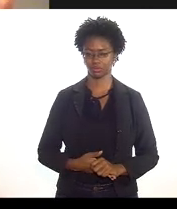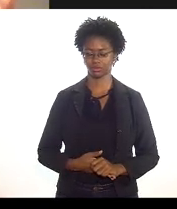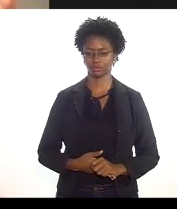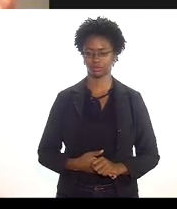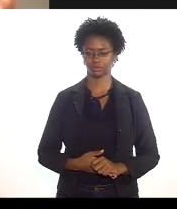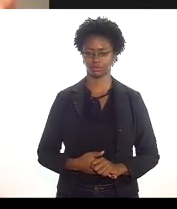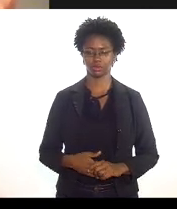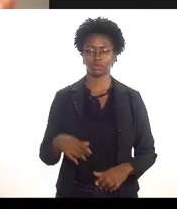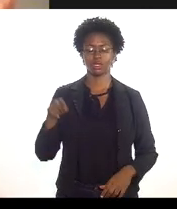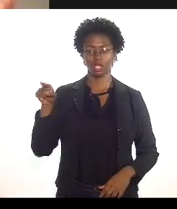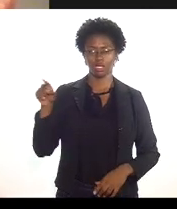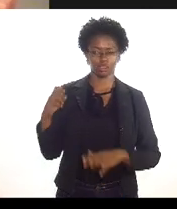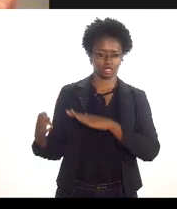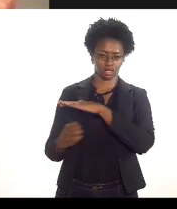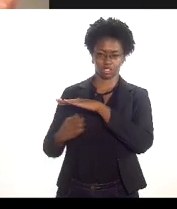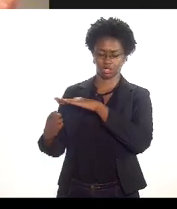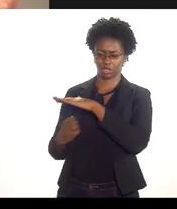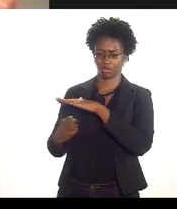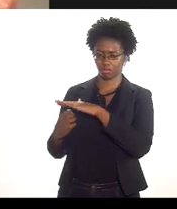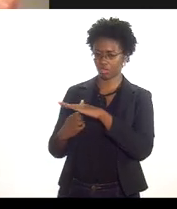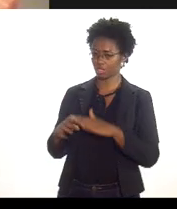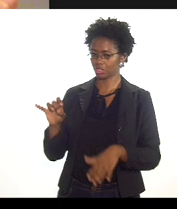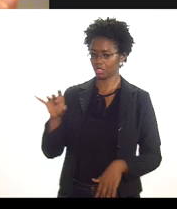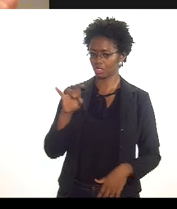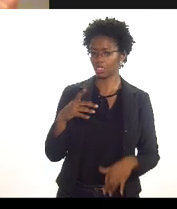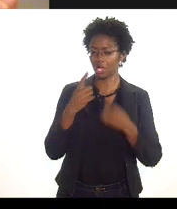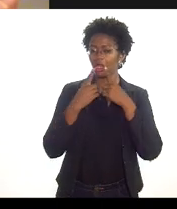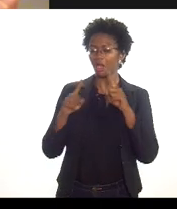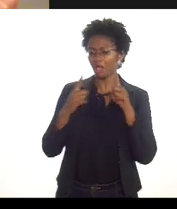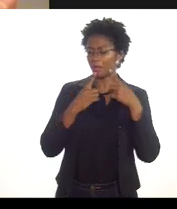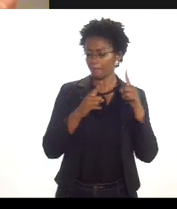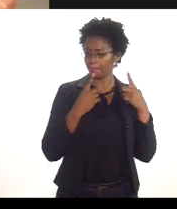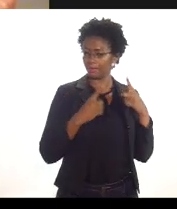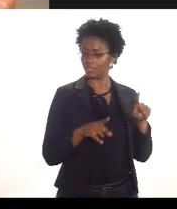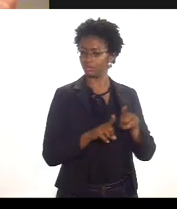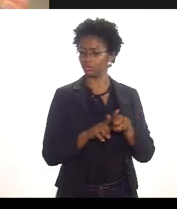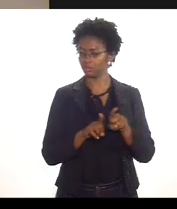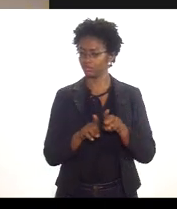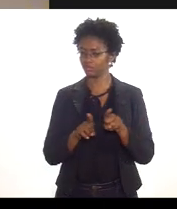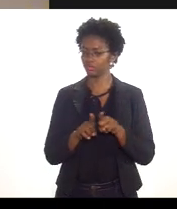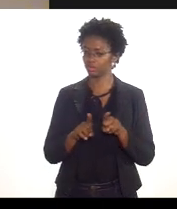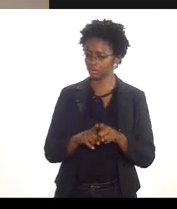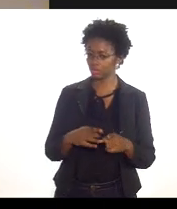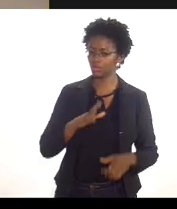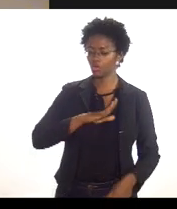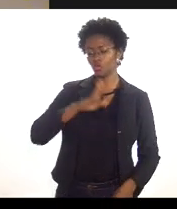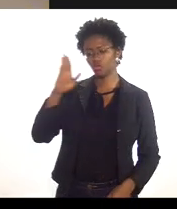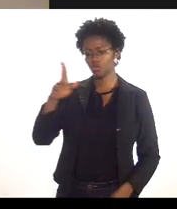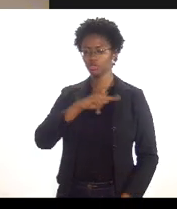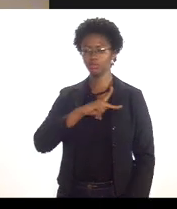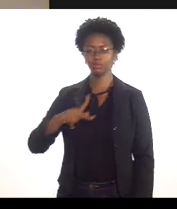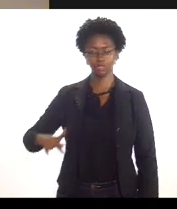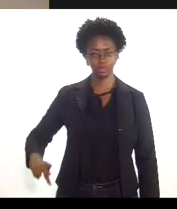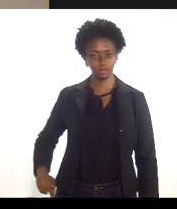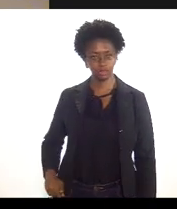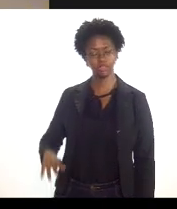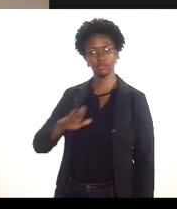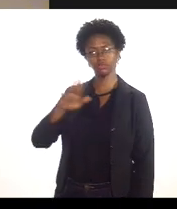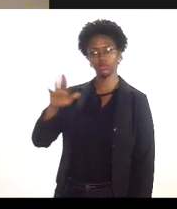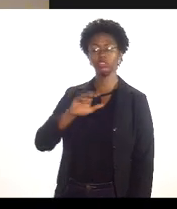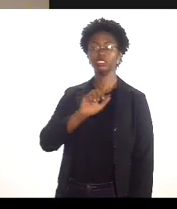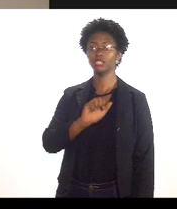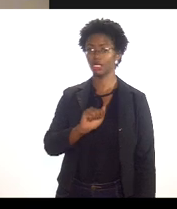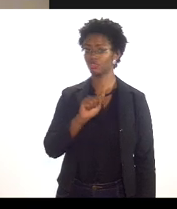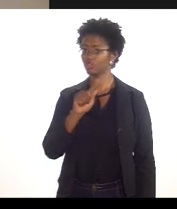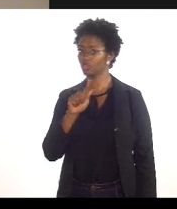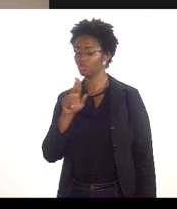Os concessionários reclamaram disso, foram à presidência da República e a AGU, então,